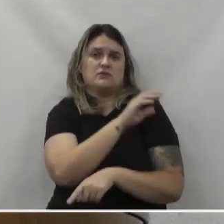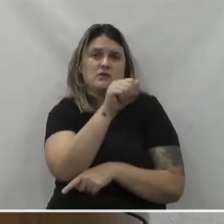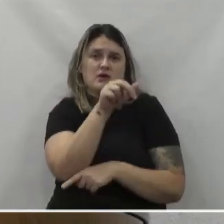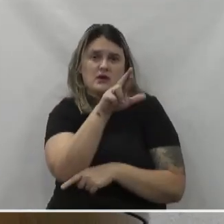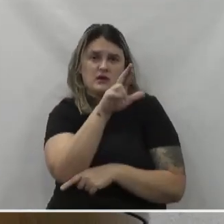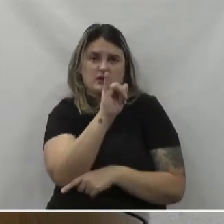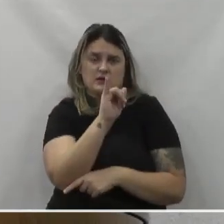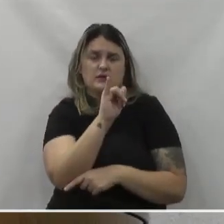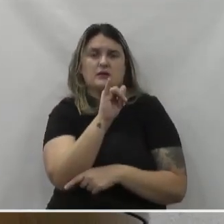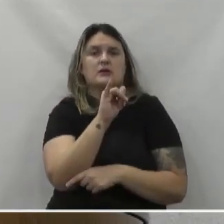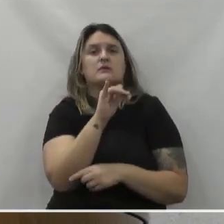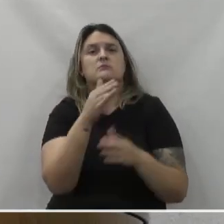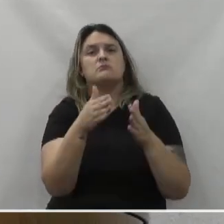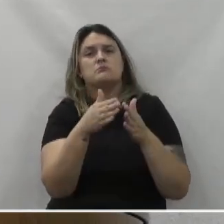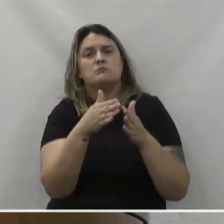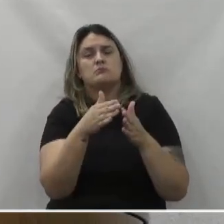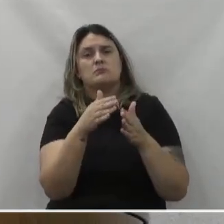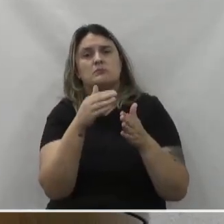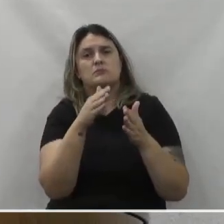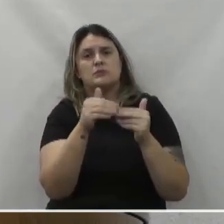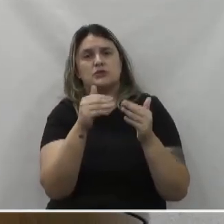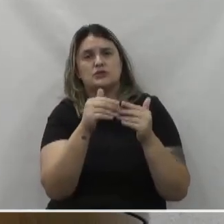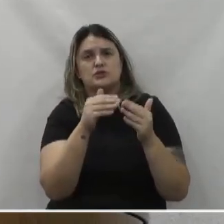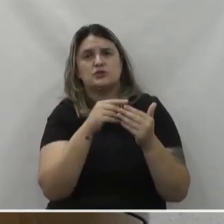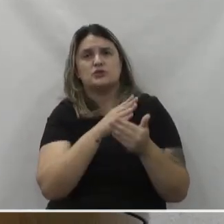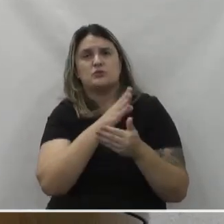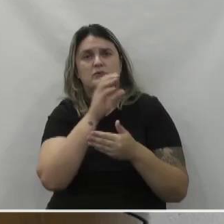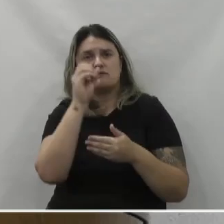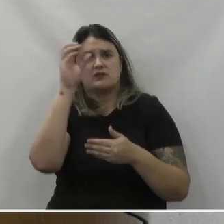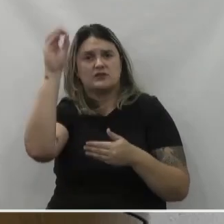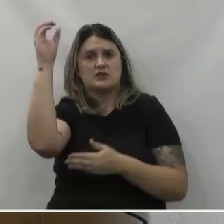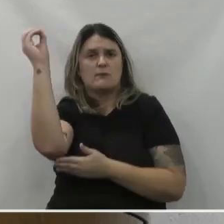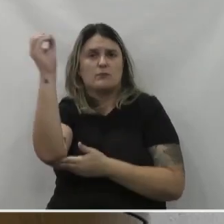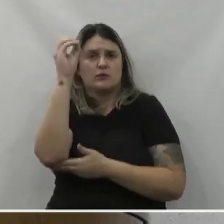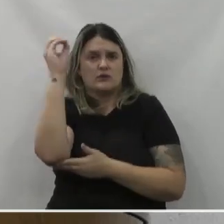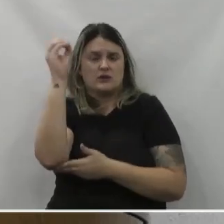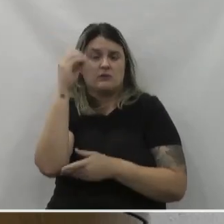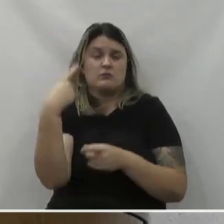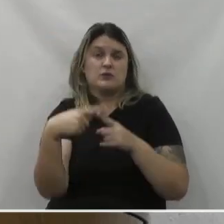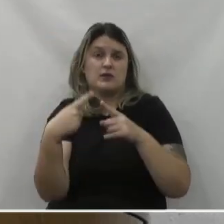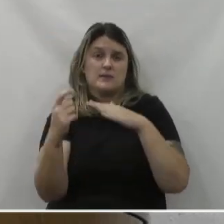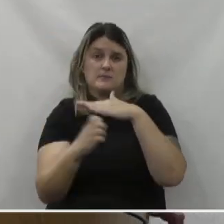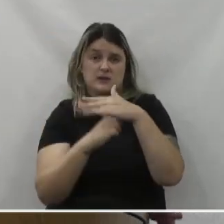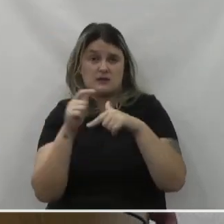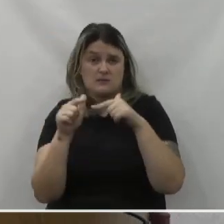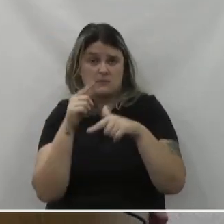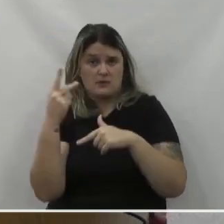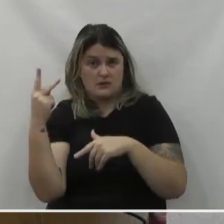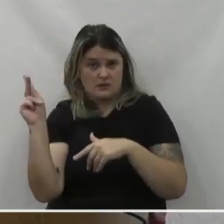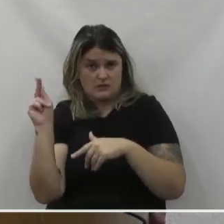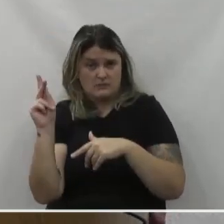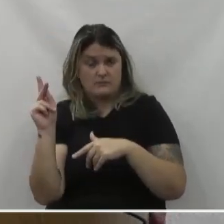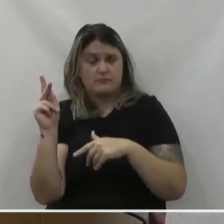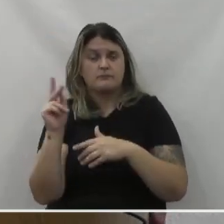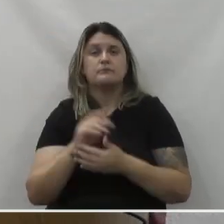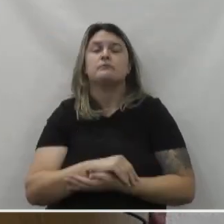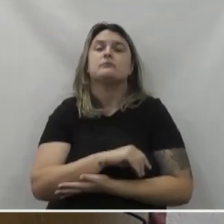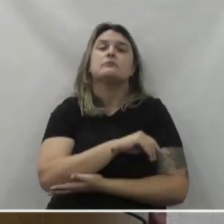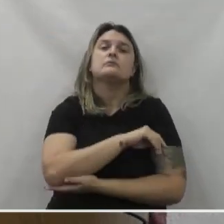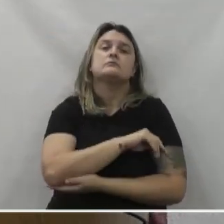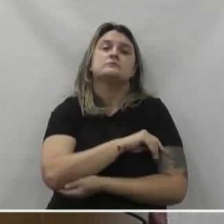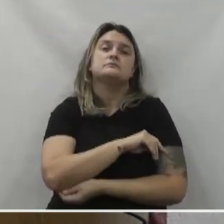Carneiro encaminhou até a cidade de Porto Alegre, que essa empresa presta os serviços lá para a